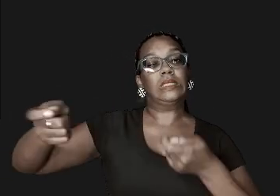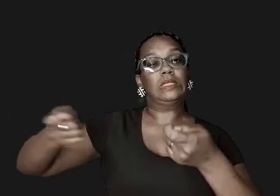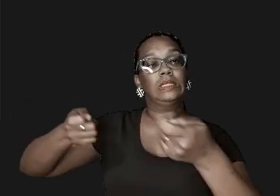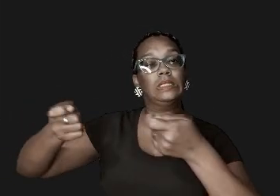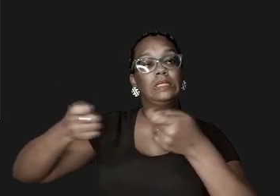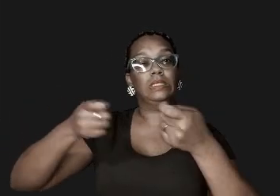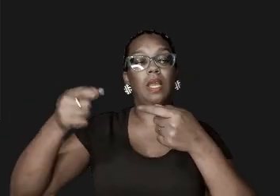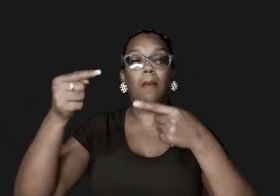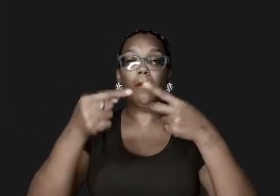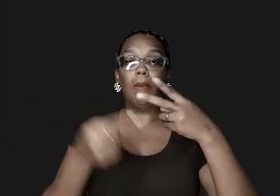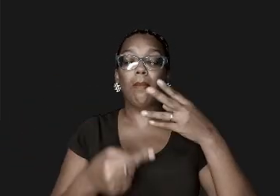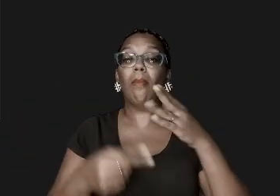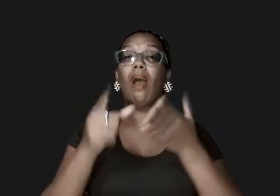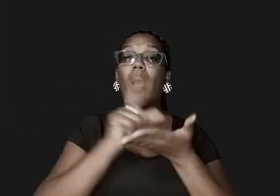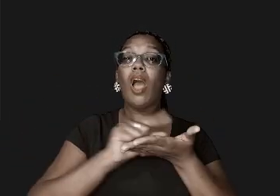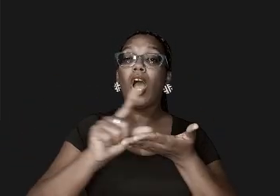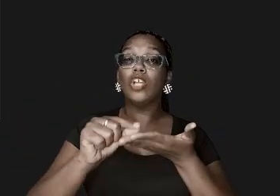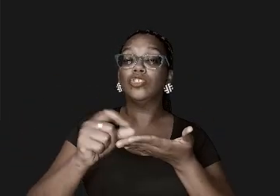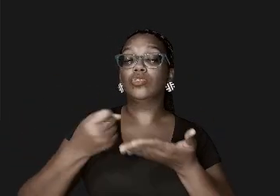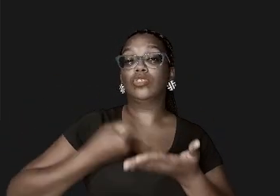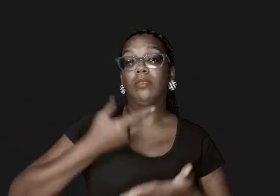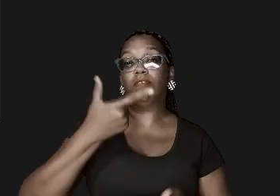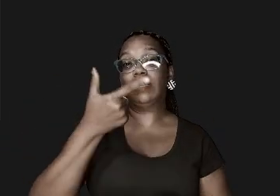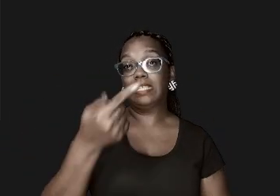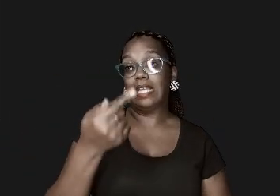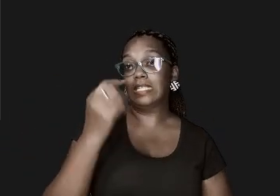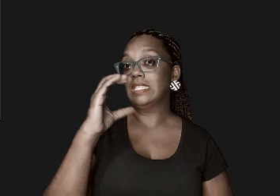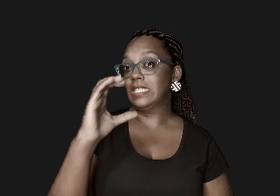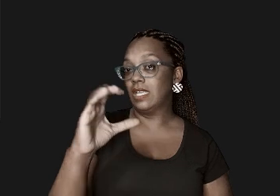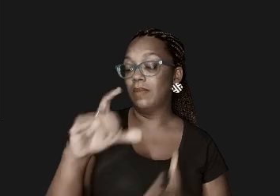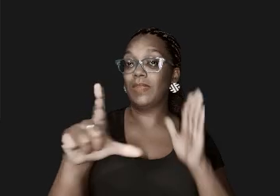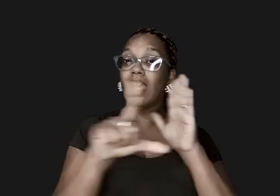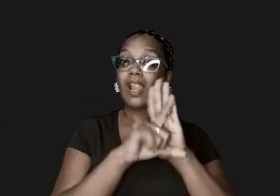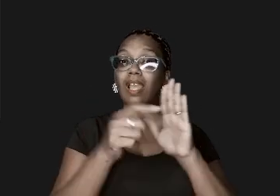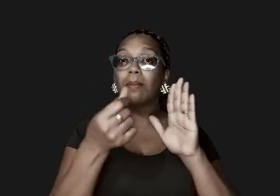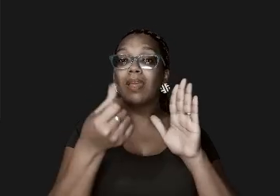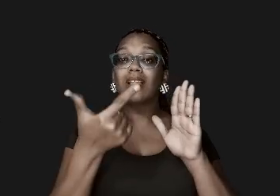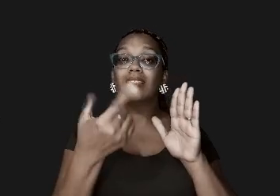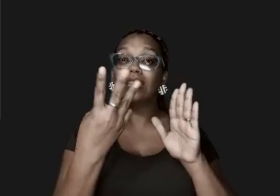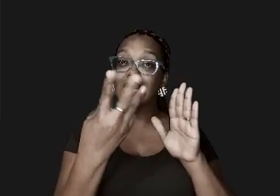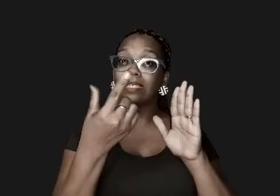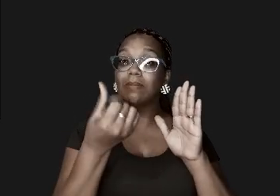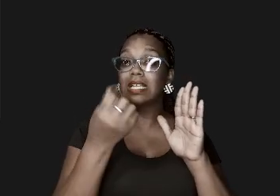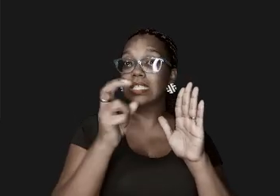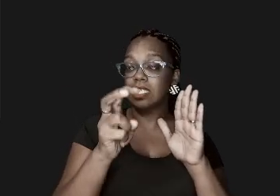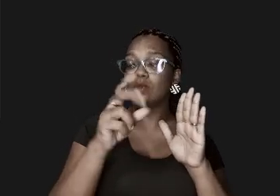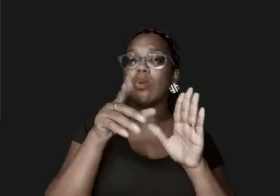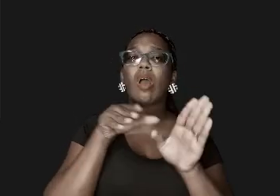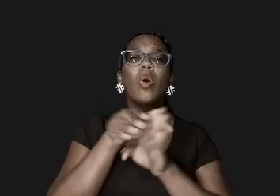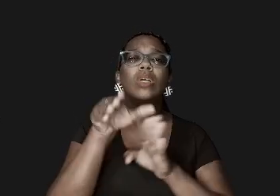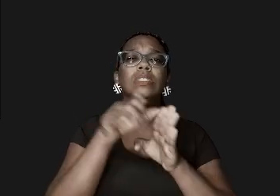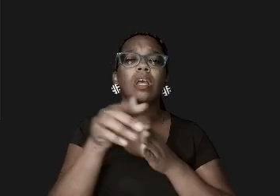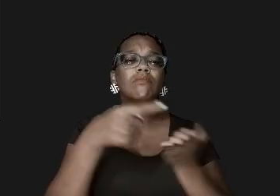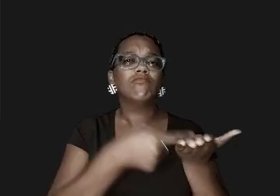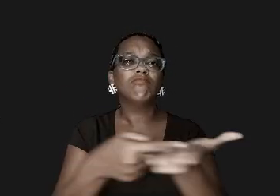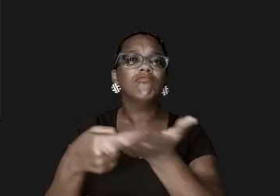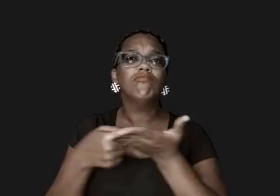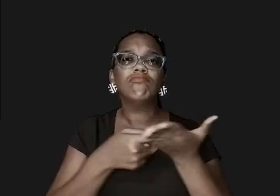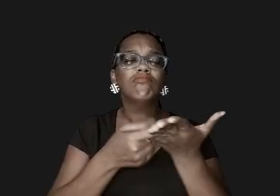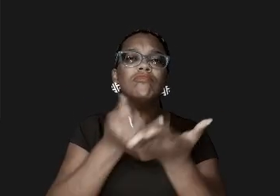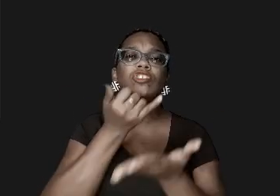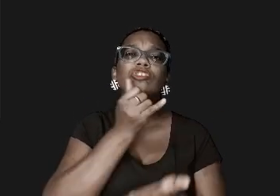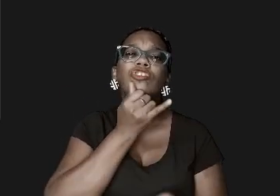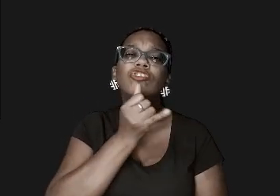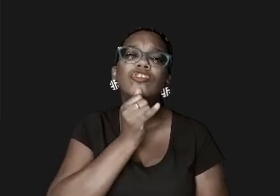indo agora aqui para o especificamente para nossa manipulação de mercado a gente vê se elementos também no próprio artigo 27c da Lei